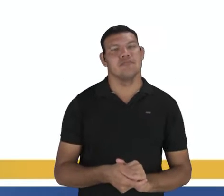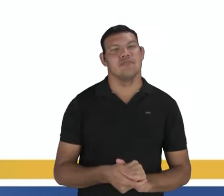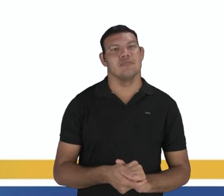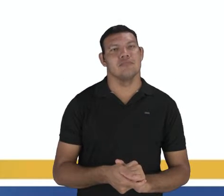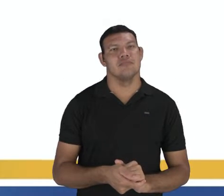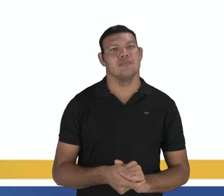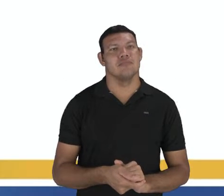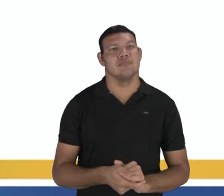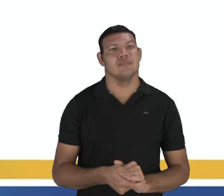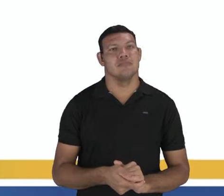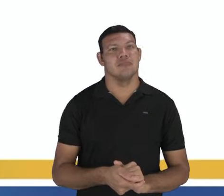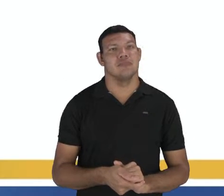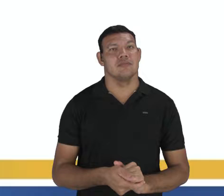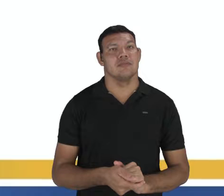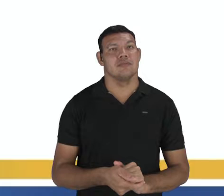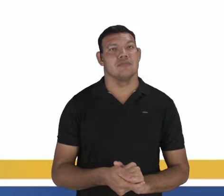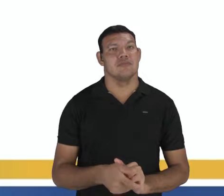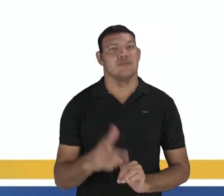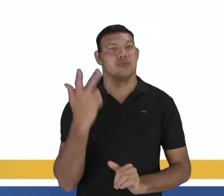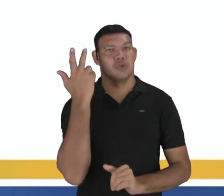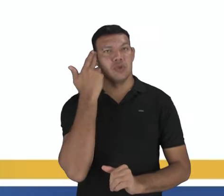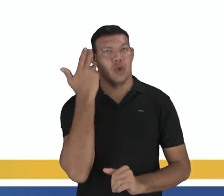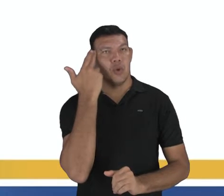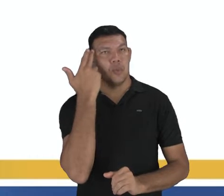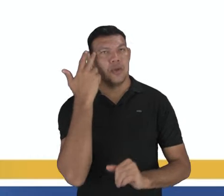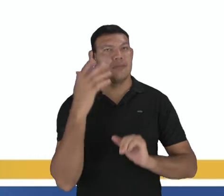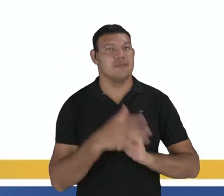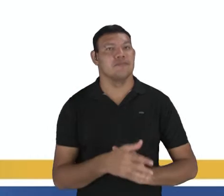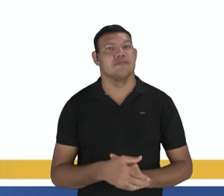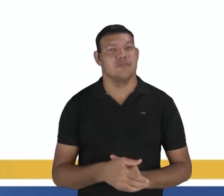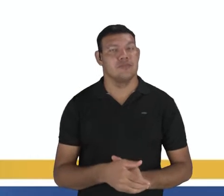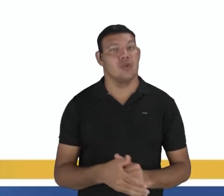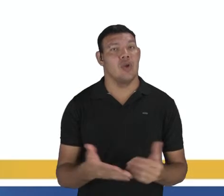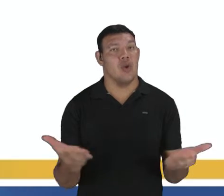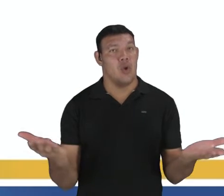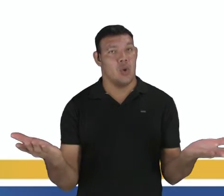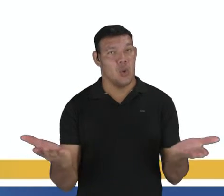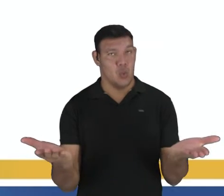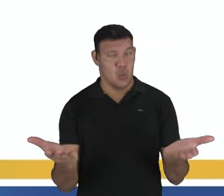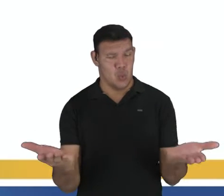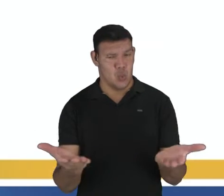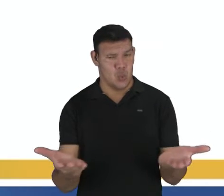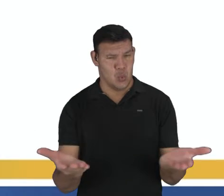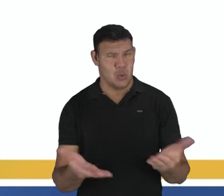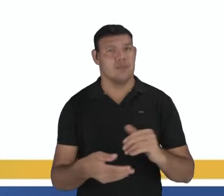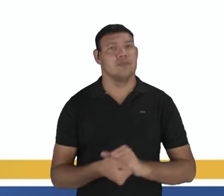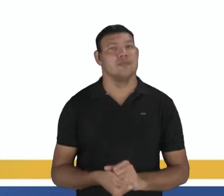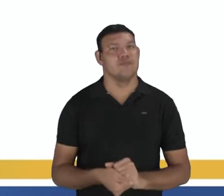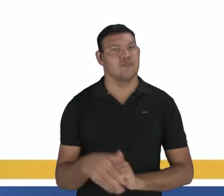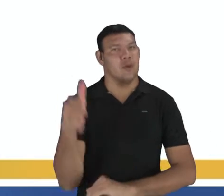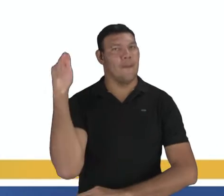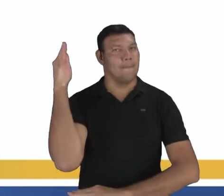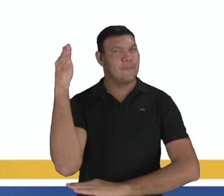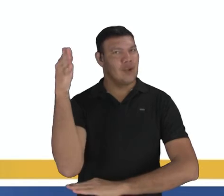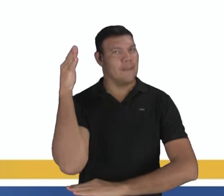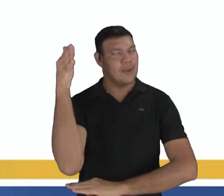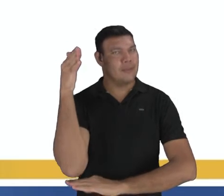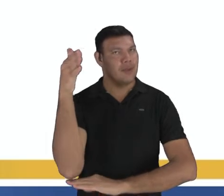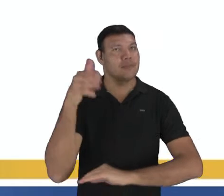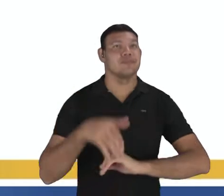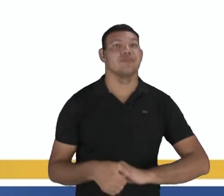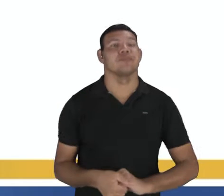ultimamente, often, normalmente, recently, recentemente e frequently,